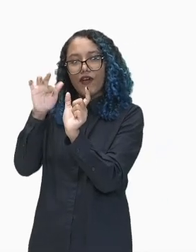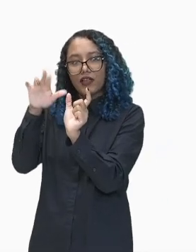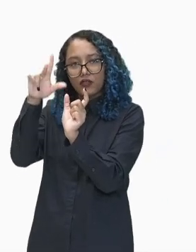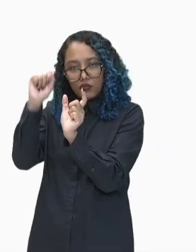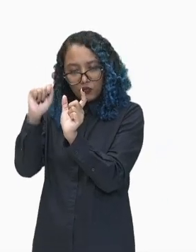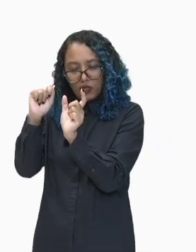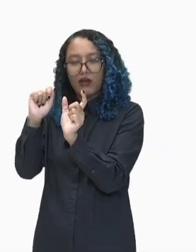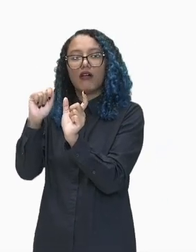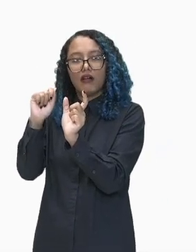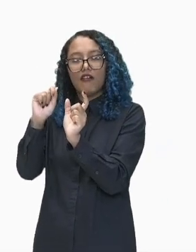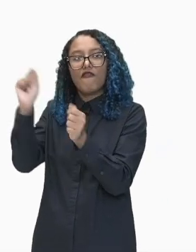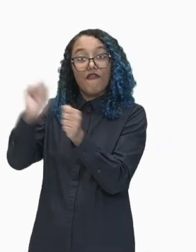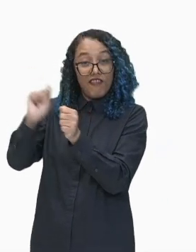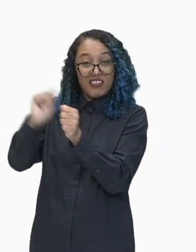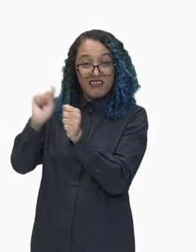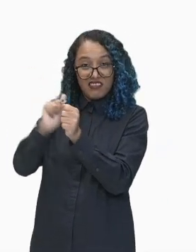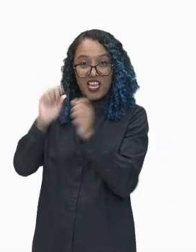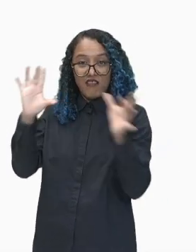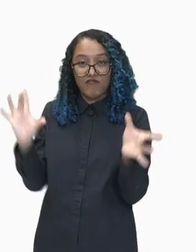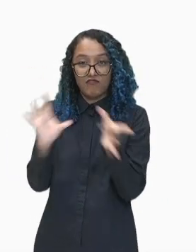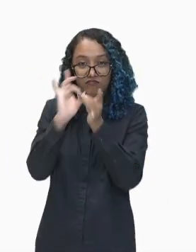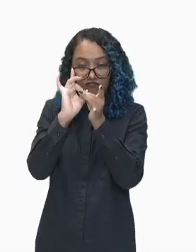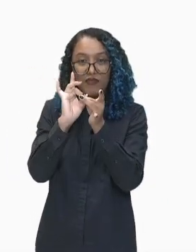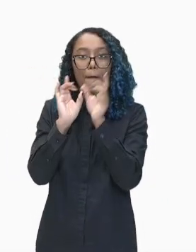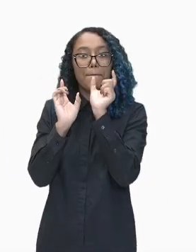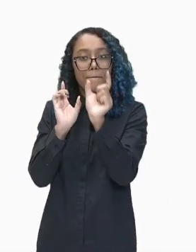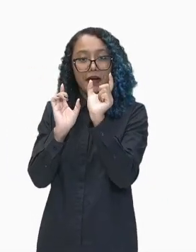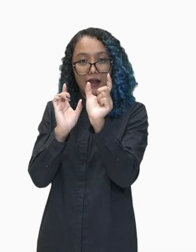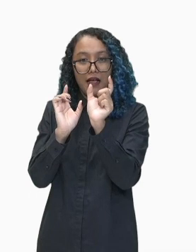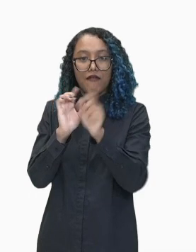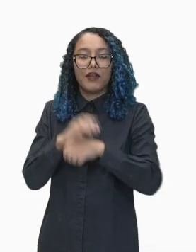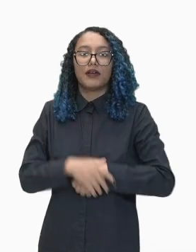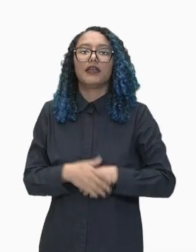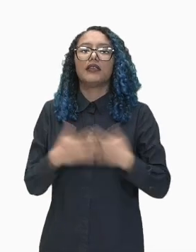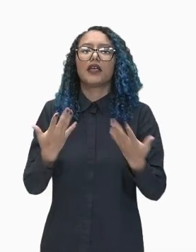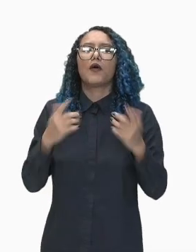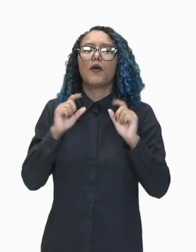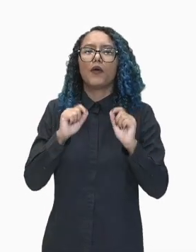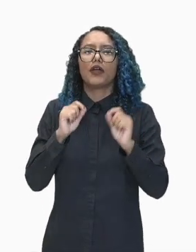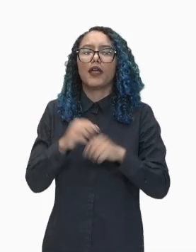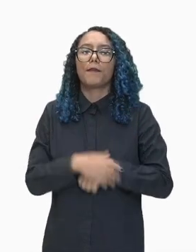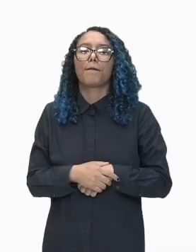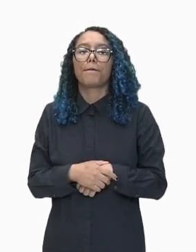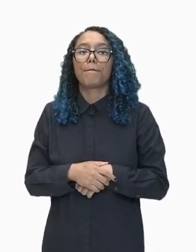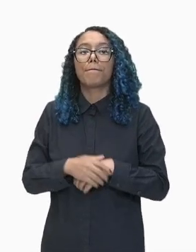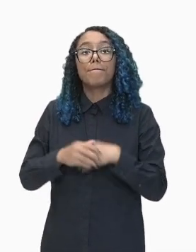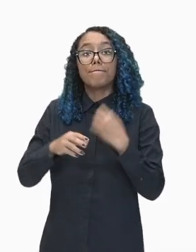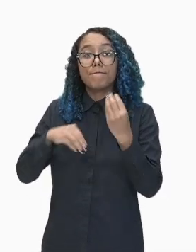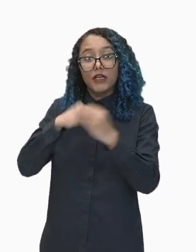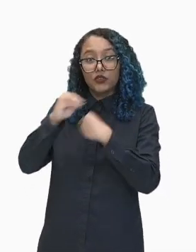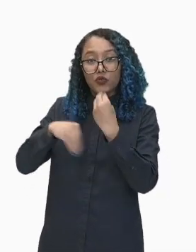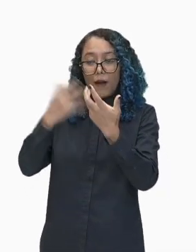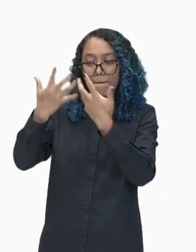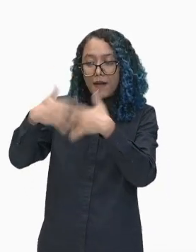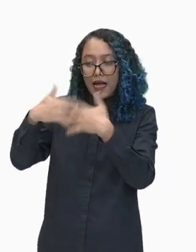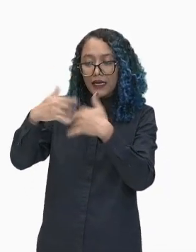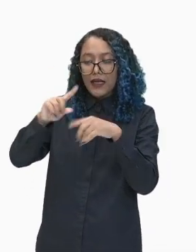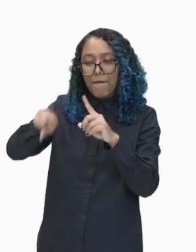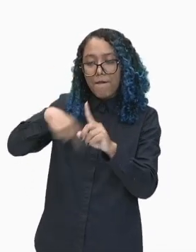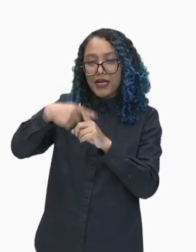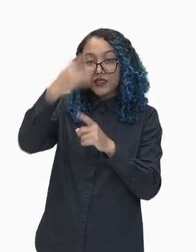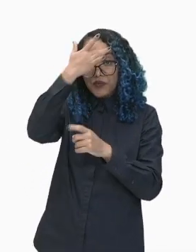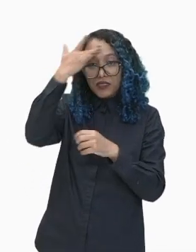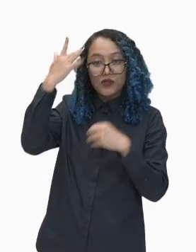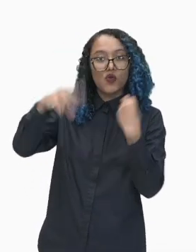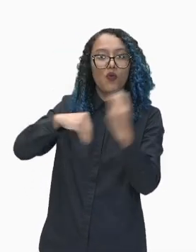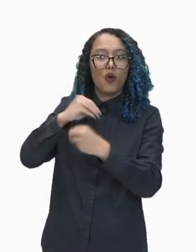vai trabalhar aí juntamente, né, com as pessoas. Então, o advento da Revolução Industrial inaugurou